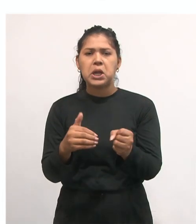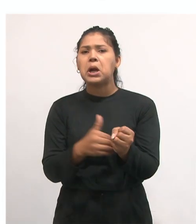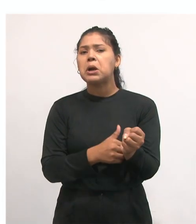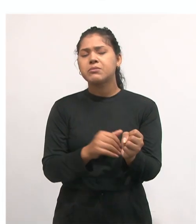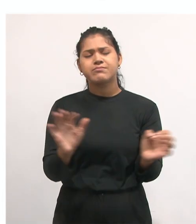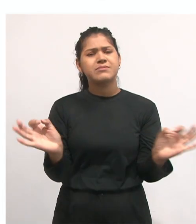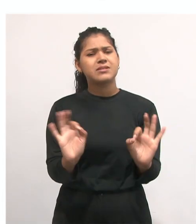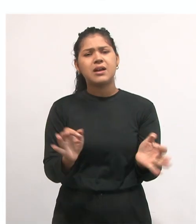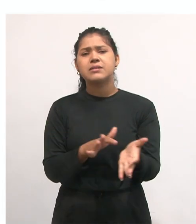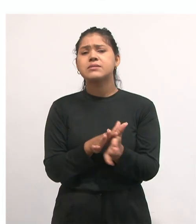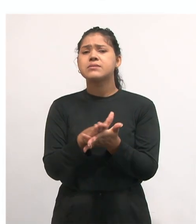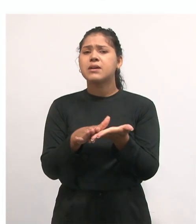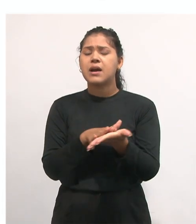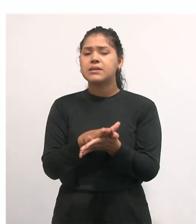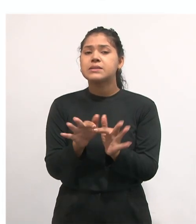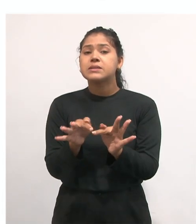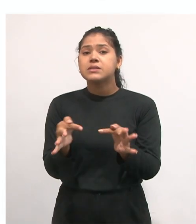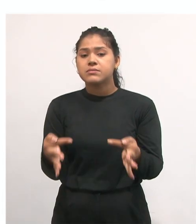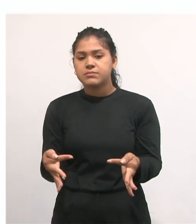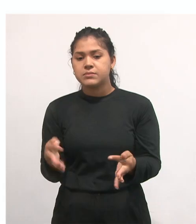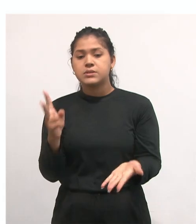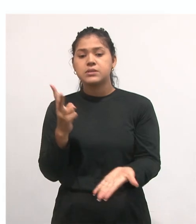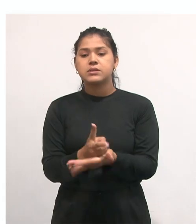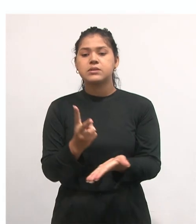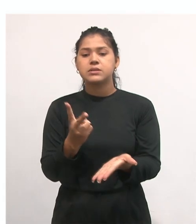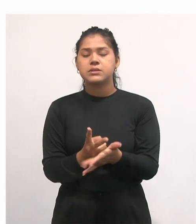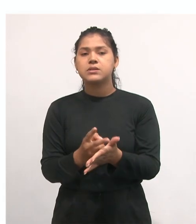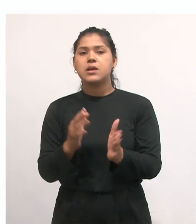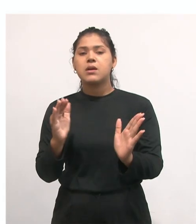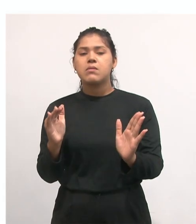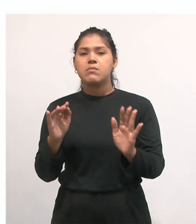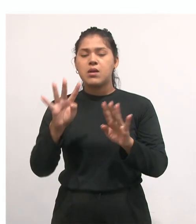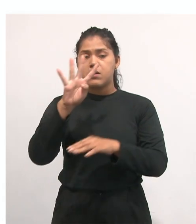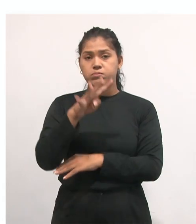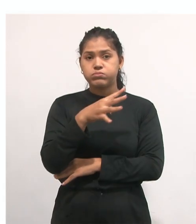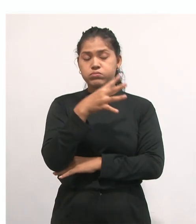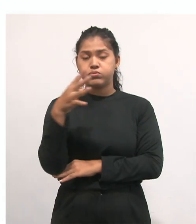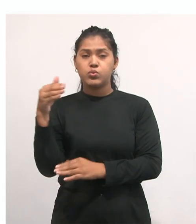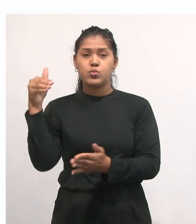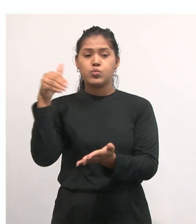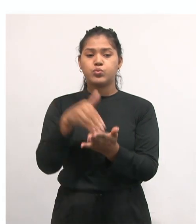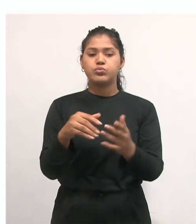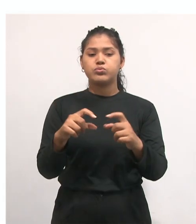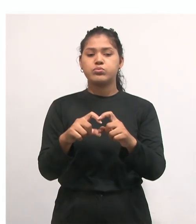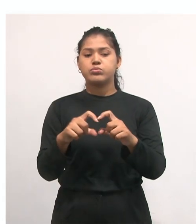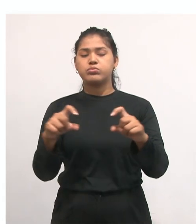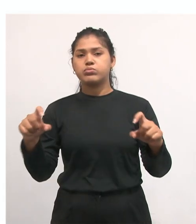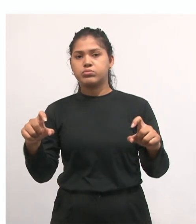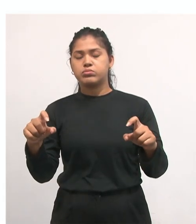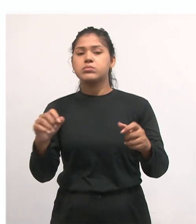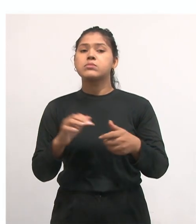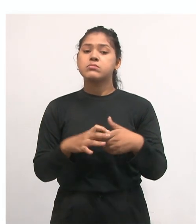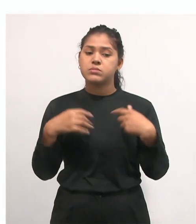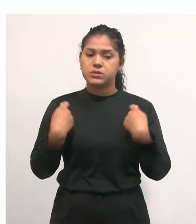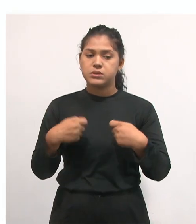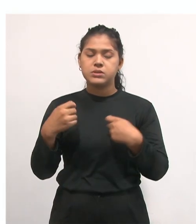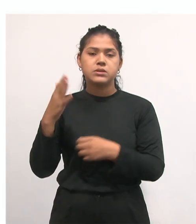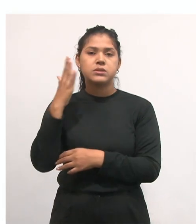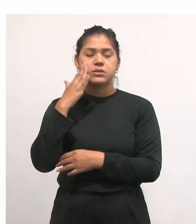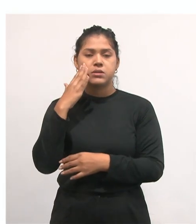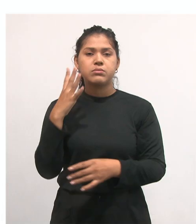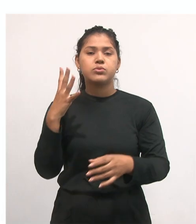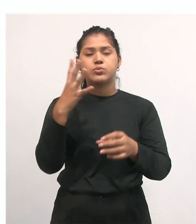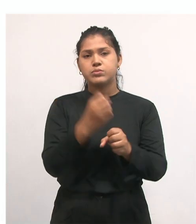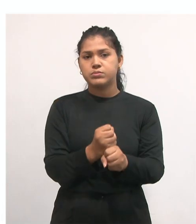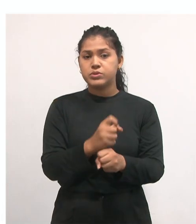aqui. Aqui embaixo, ó, em cada final de coluna, você faz a soma daqueles valores. Ó. Somatório de x é